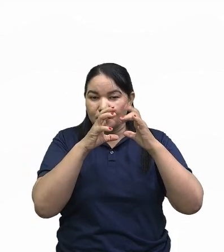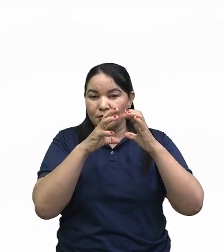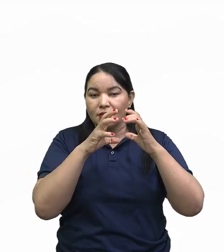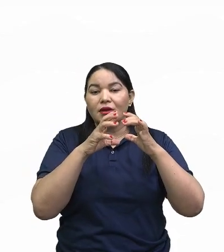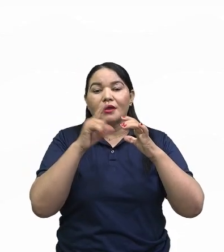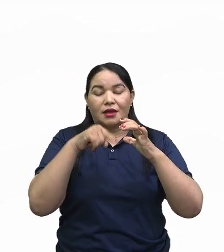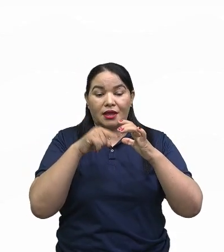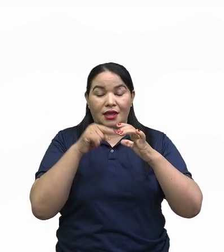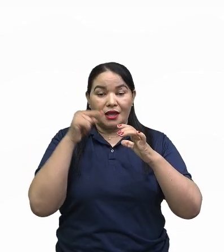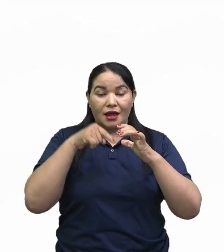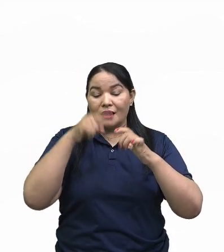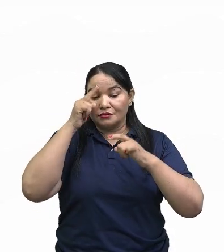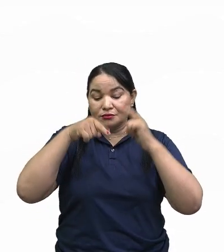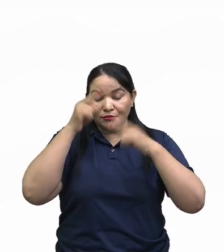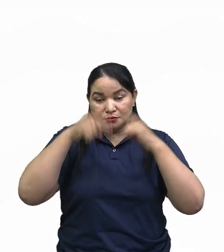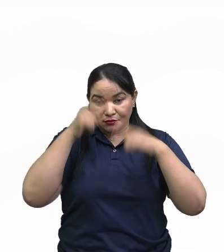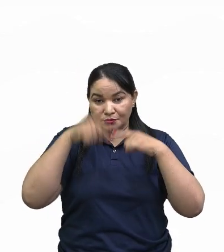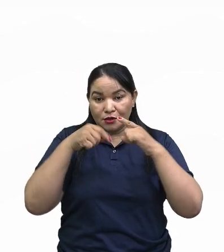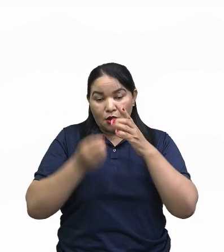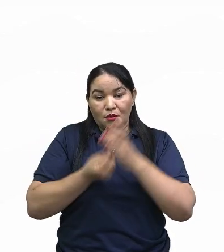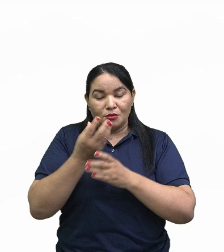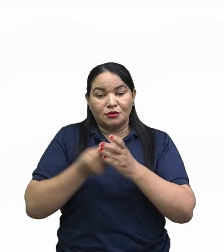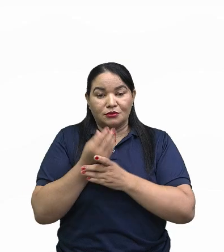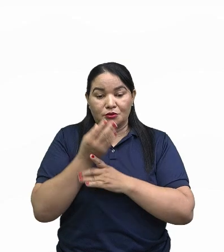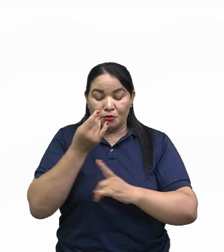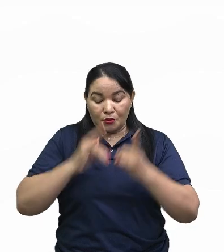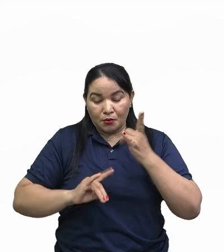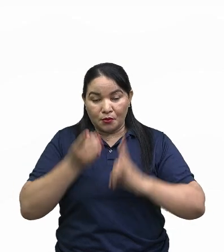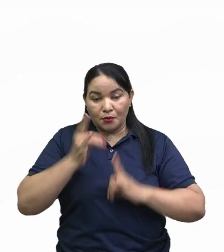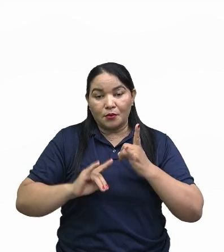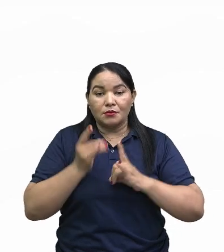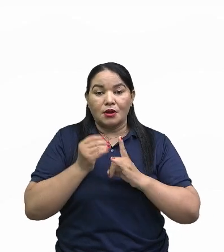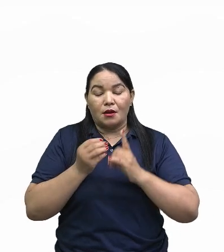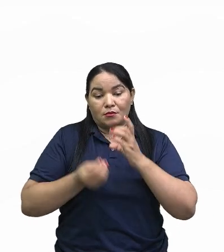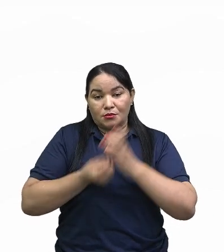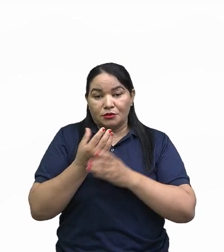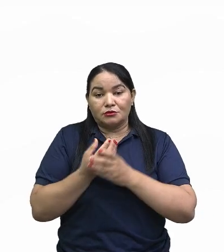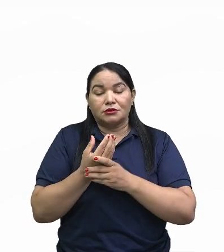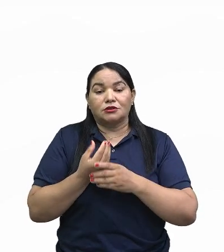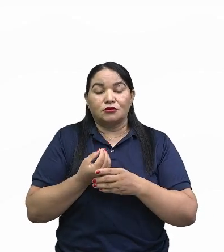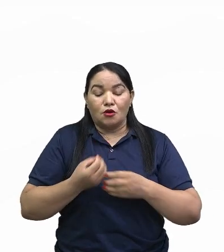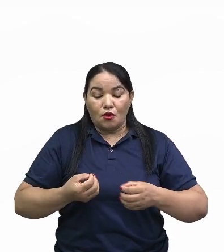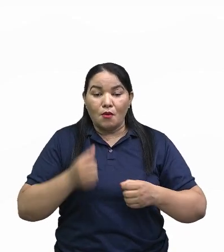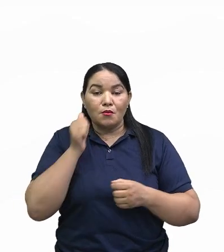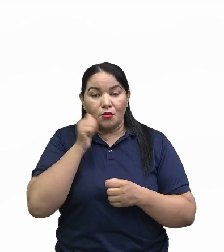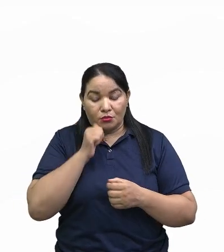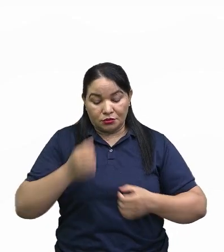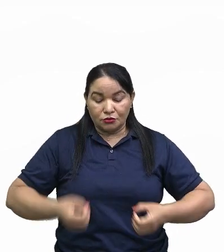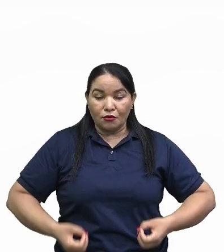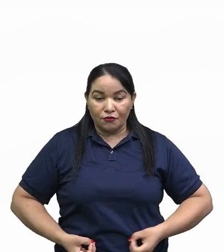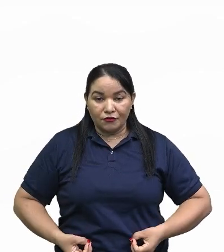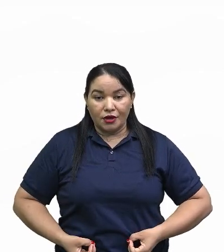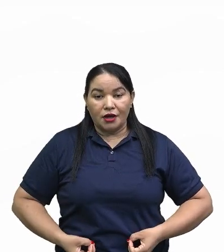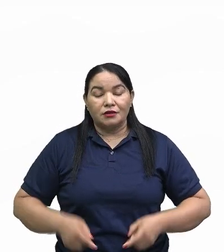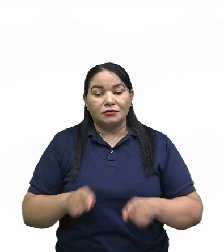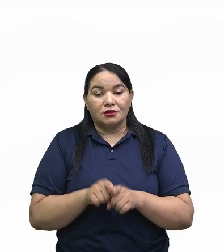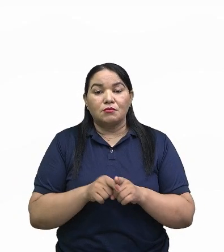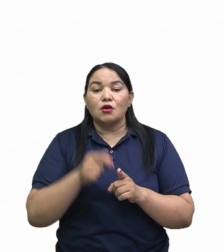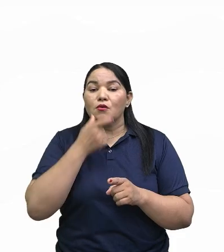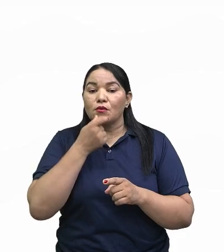vai estimular a produção ali dos hormônios que são produzidos tanto pelos ovários quanto pelos testículos.